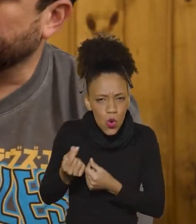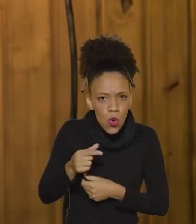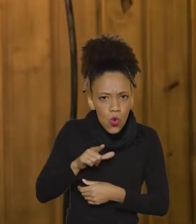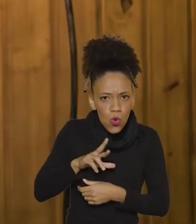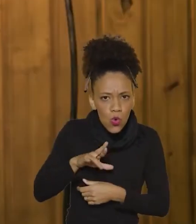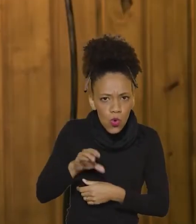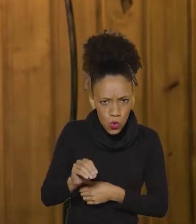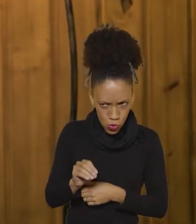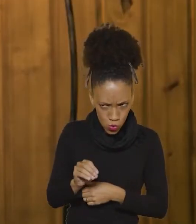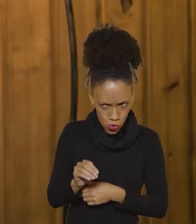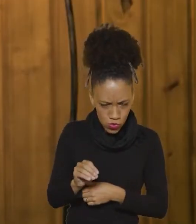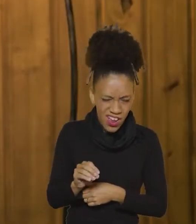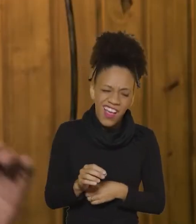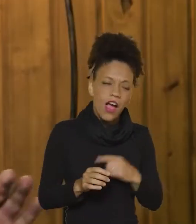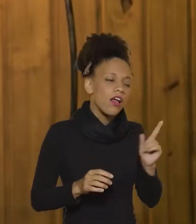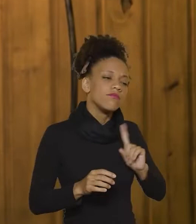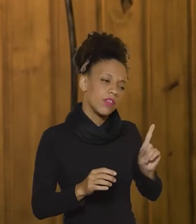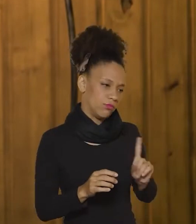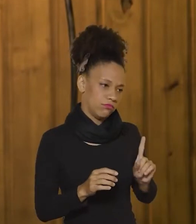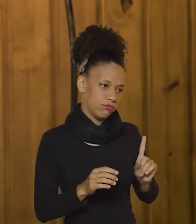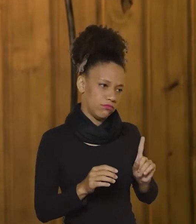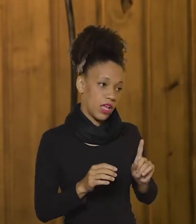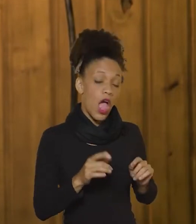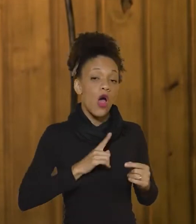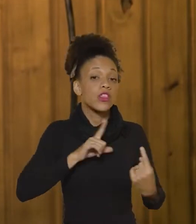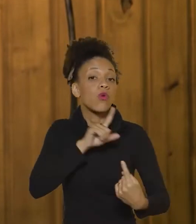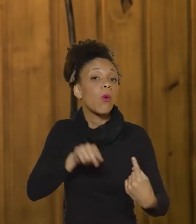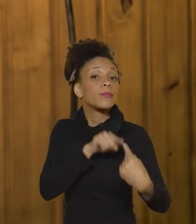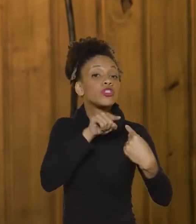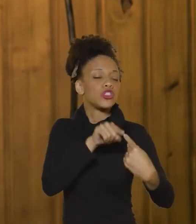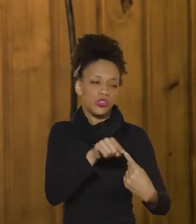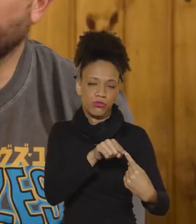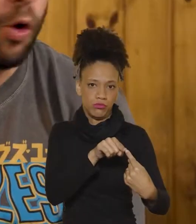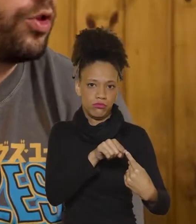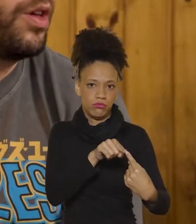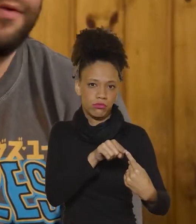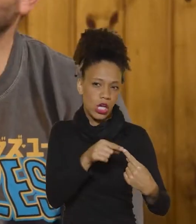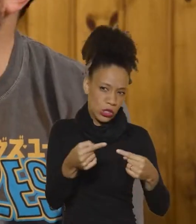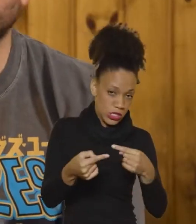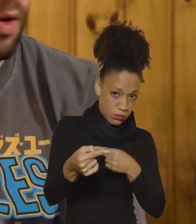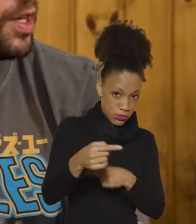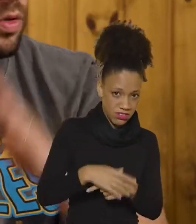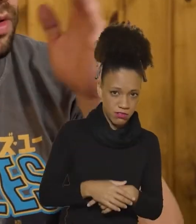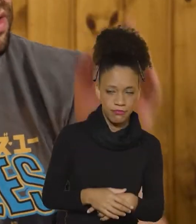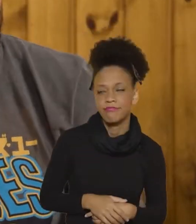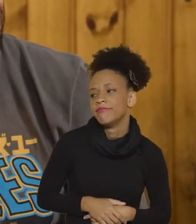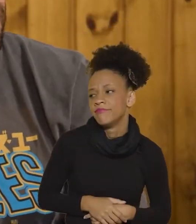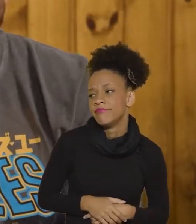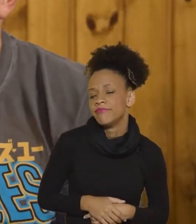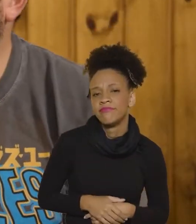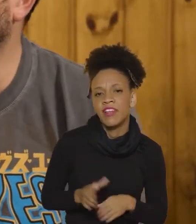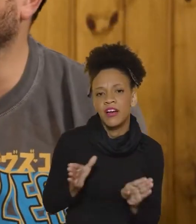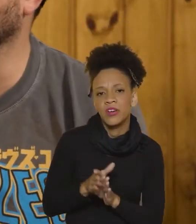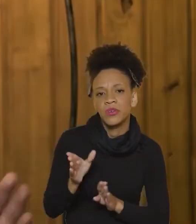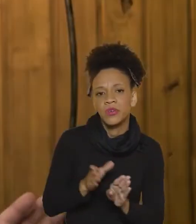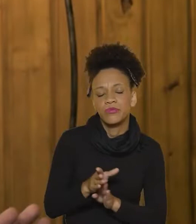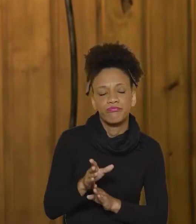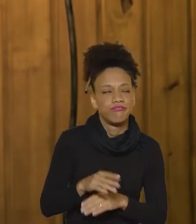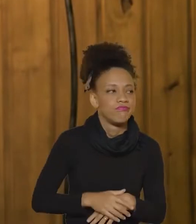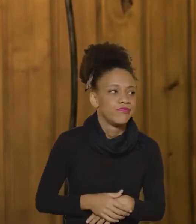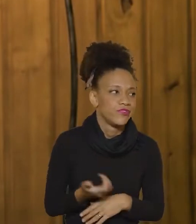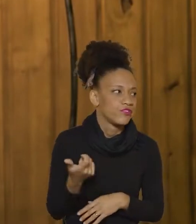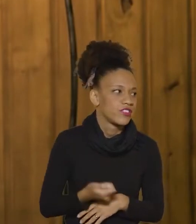por semana eu não vou chamar de lucro eu vou chamar de indireta eu tenho alvo de 1 milhão da secult fudeu começou não é que eu